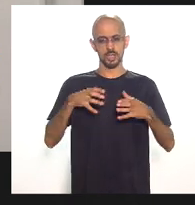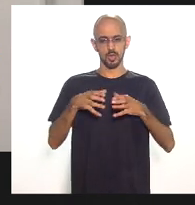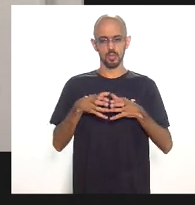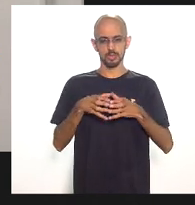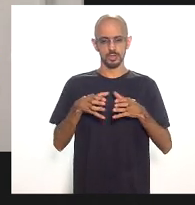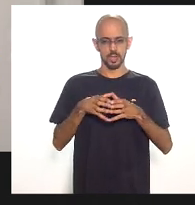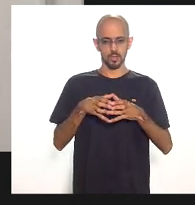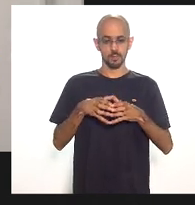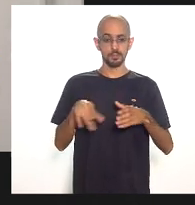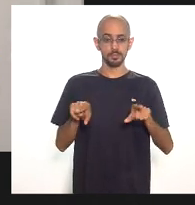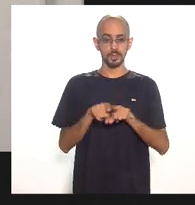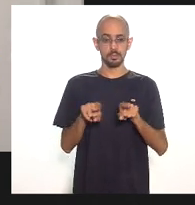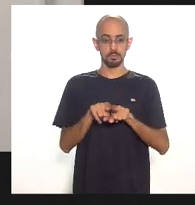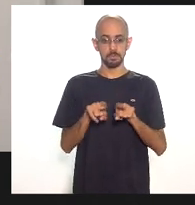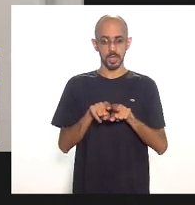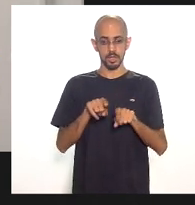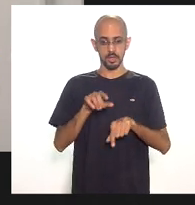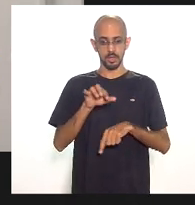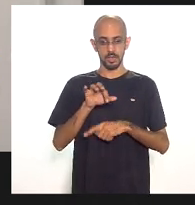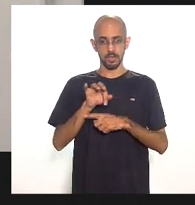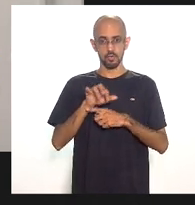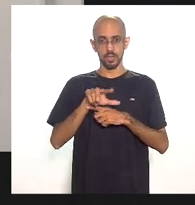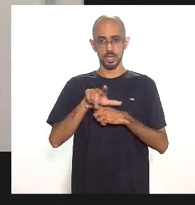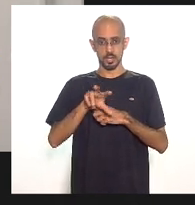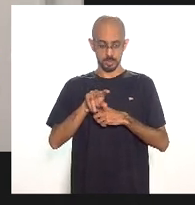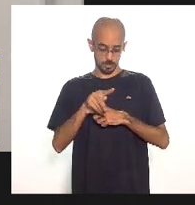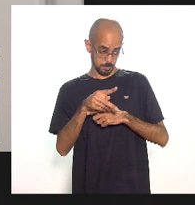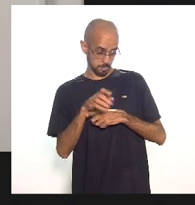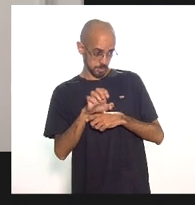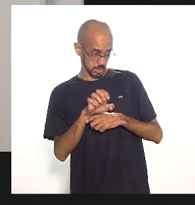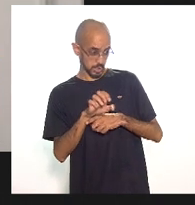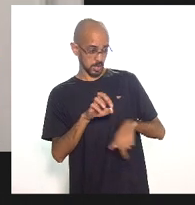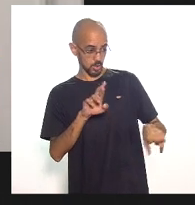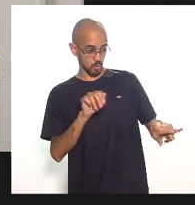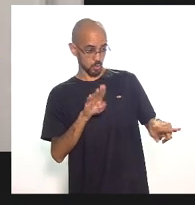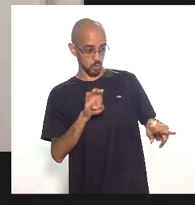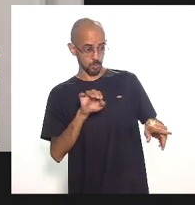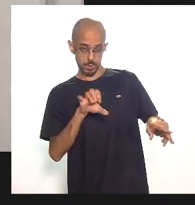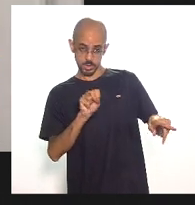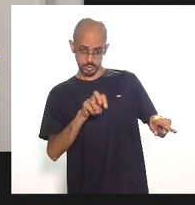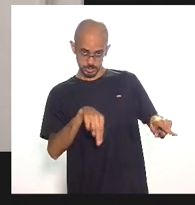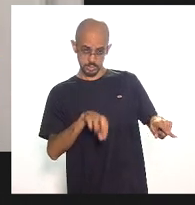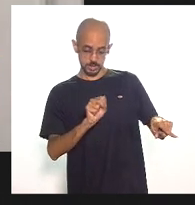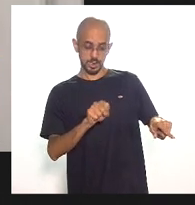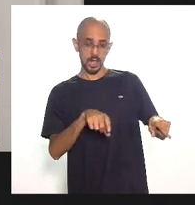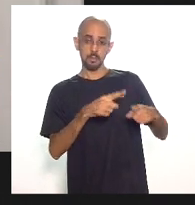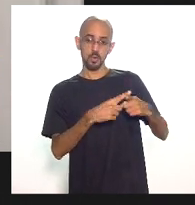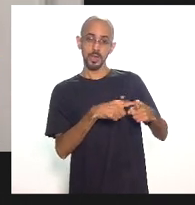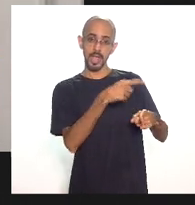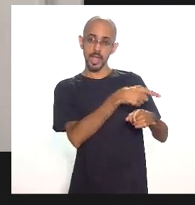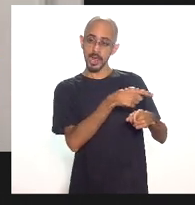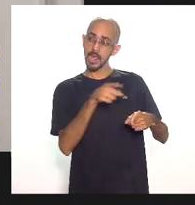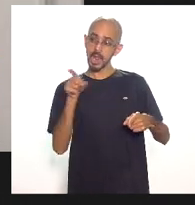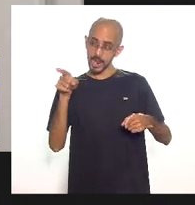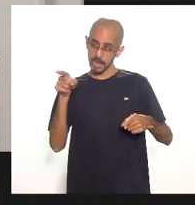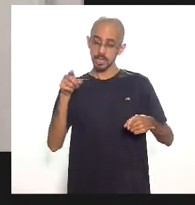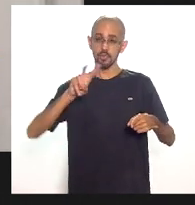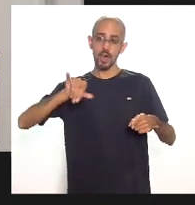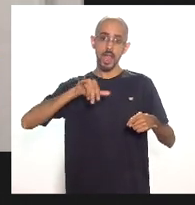estar, inclusive, Felipe e Rubens, escutando sugestões que possam